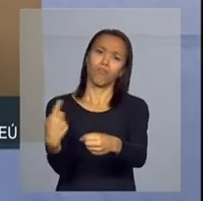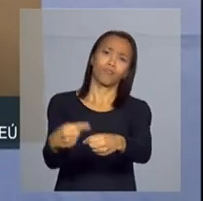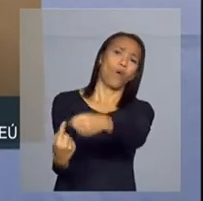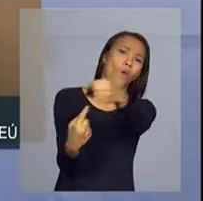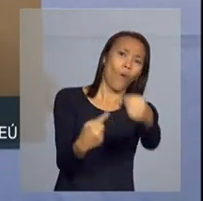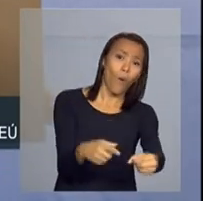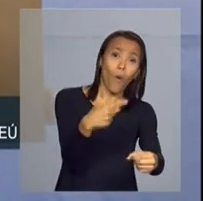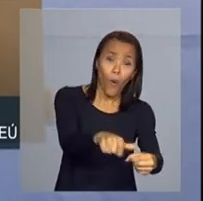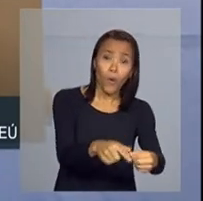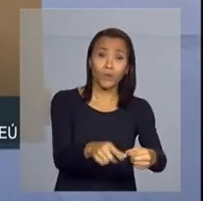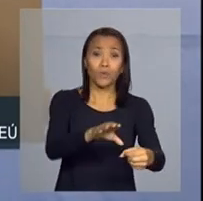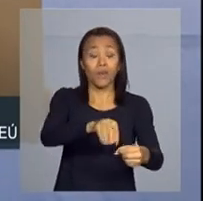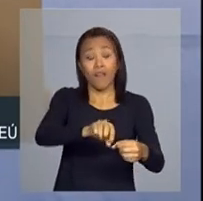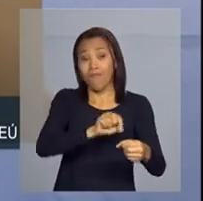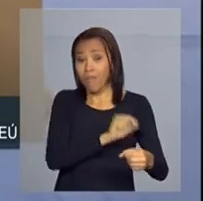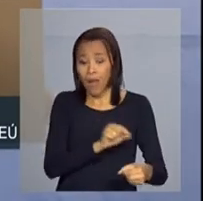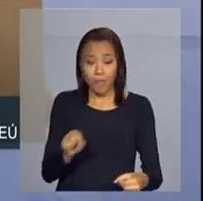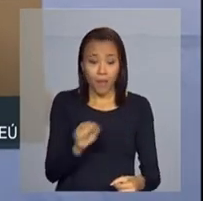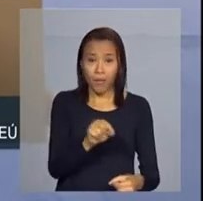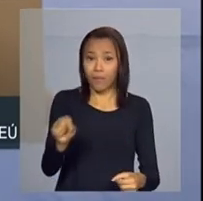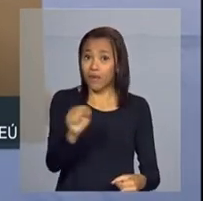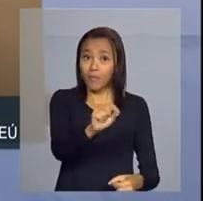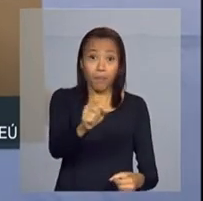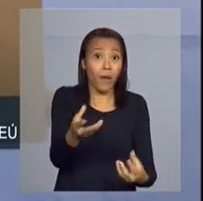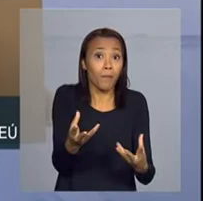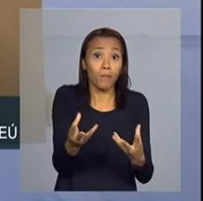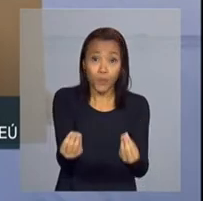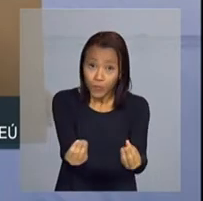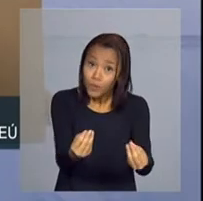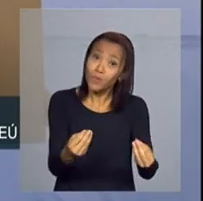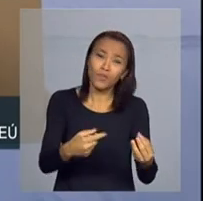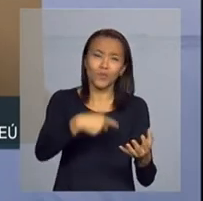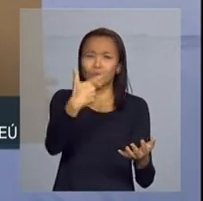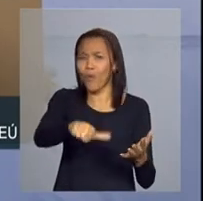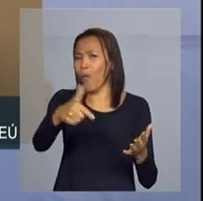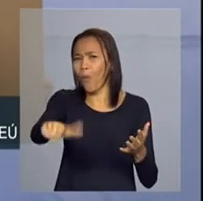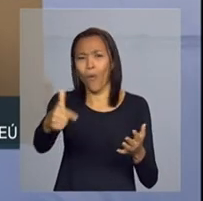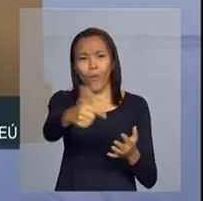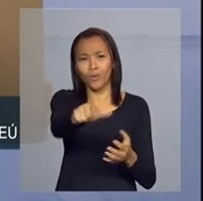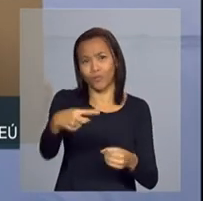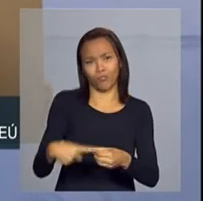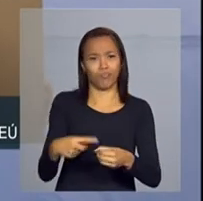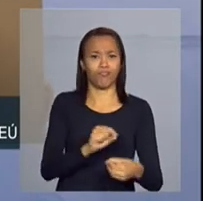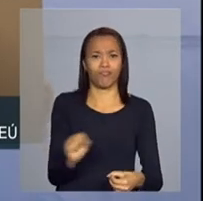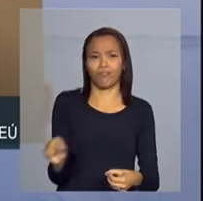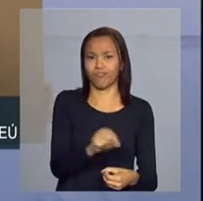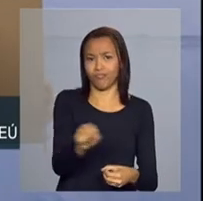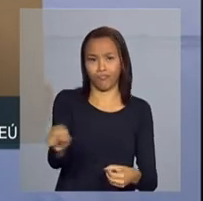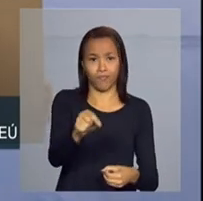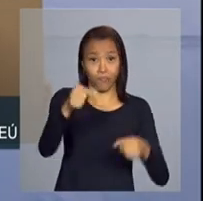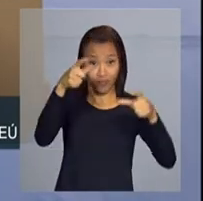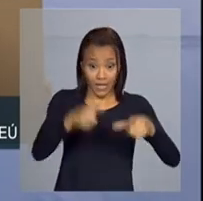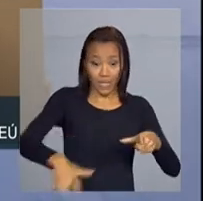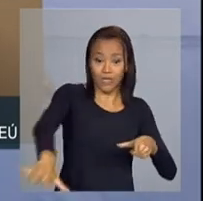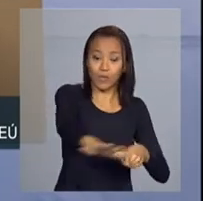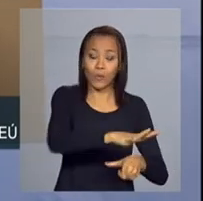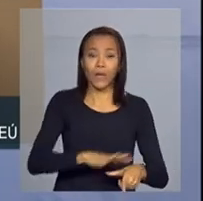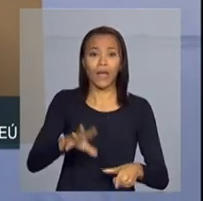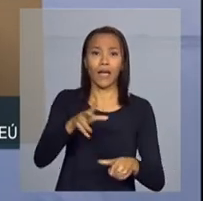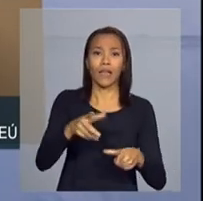a Canaúbeira da Penha, a Ingazeira e a tantos outros municípios do Pajeú